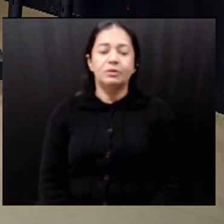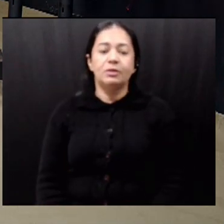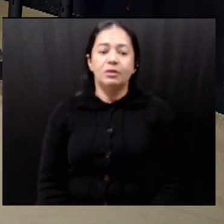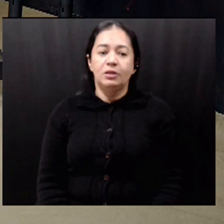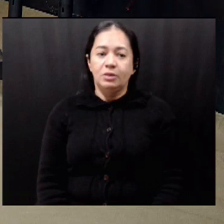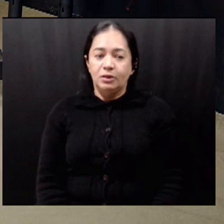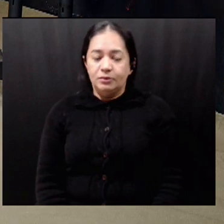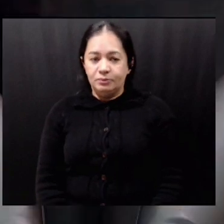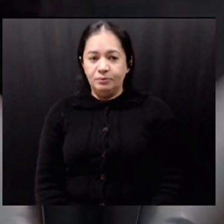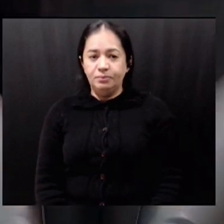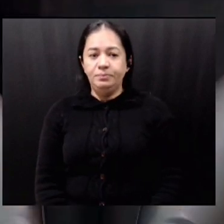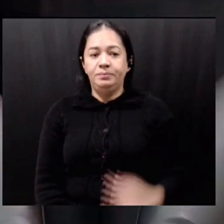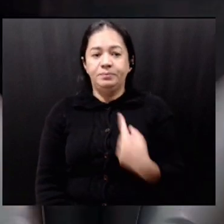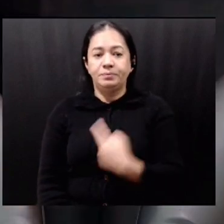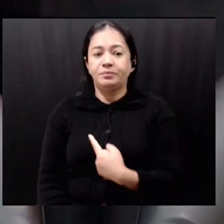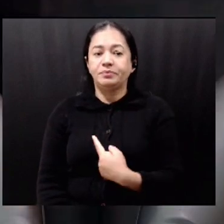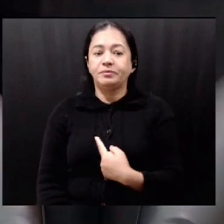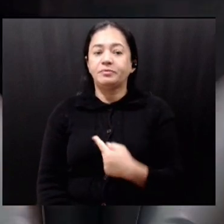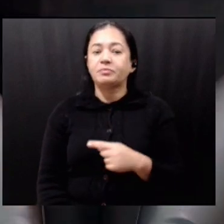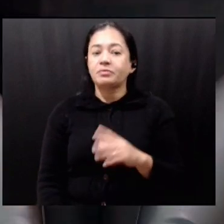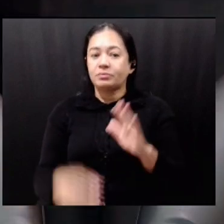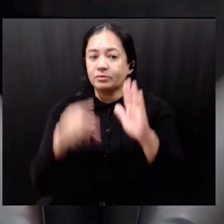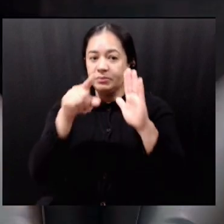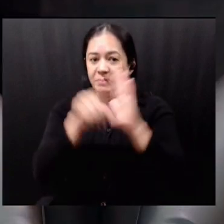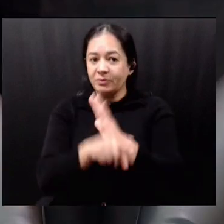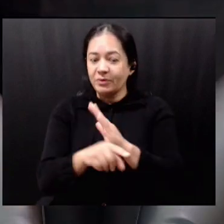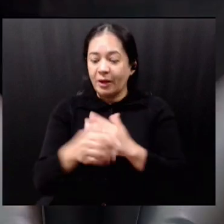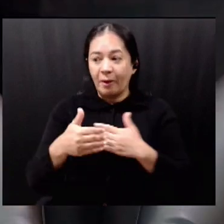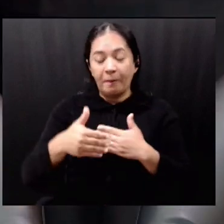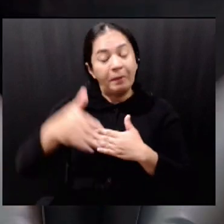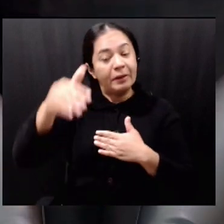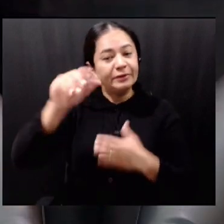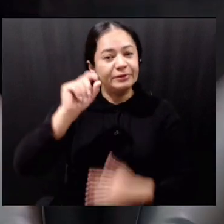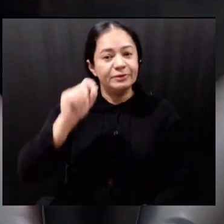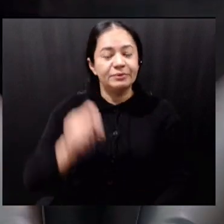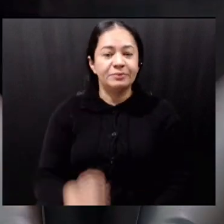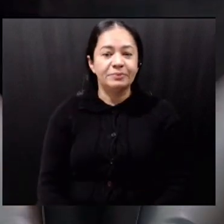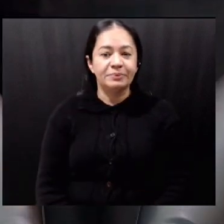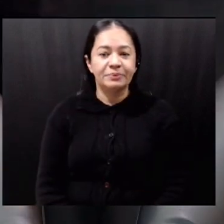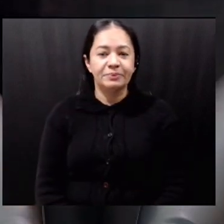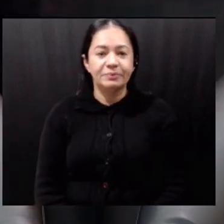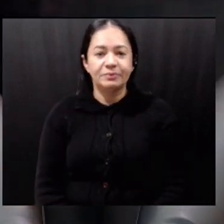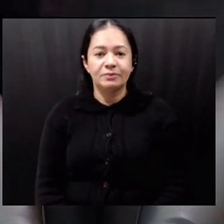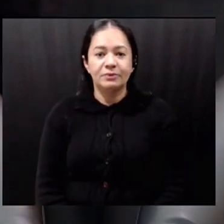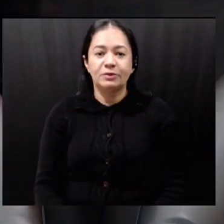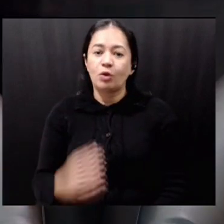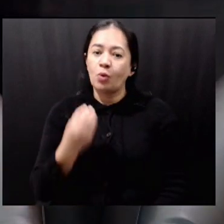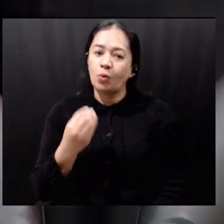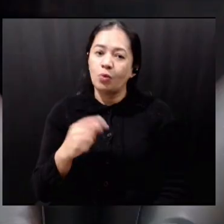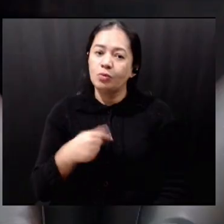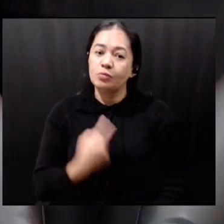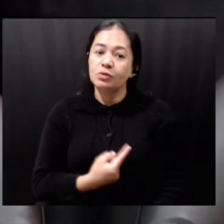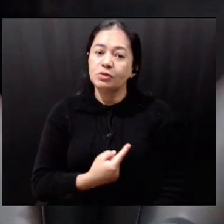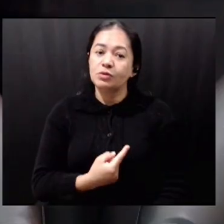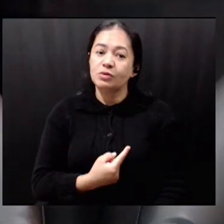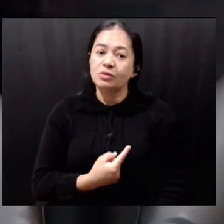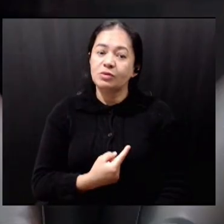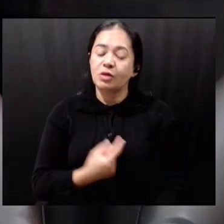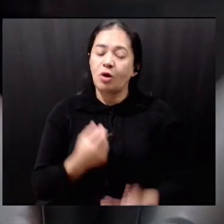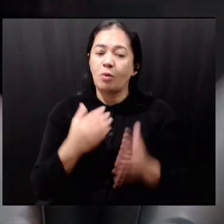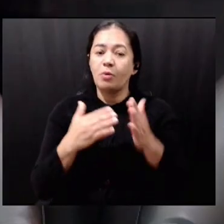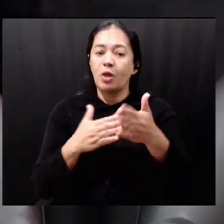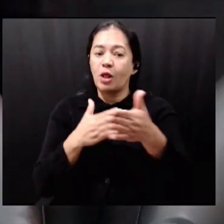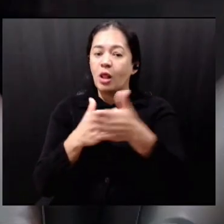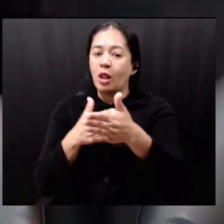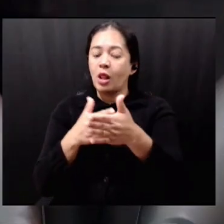até um questionamento que vai um pouco adiante disso. Vamos lá. Como que a gente faz esse limite, esse controle com os